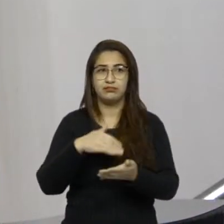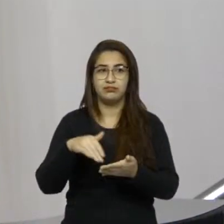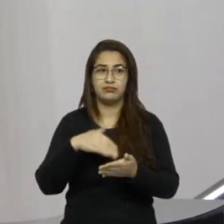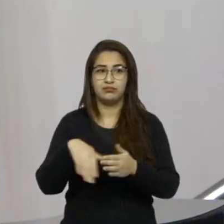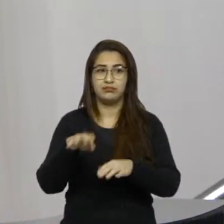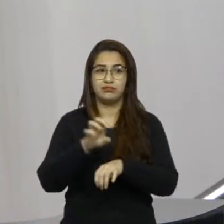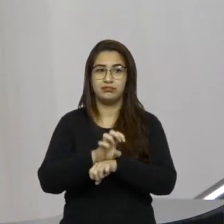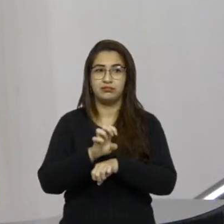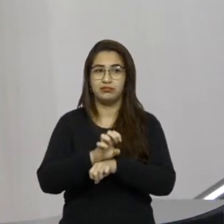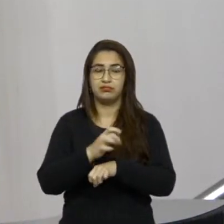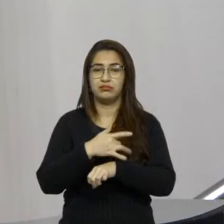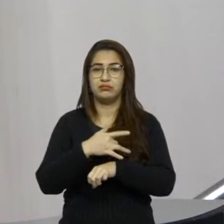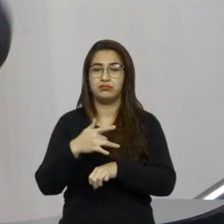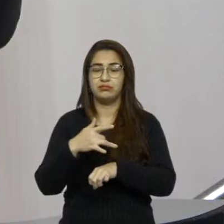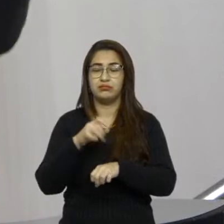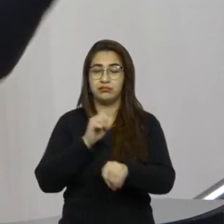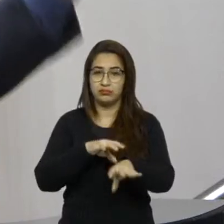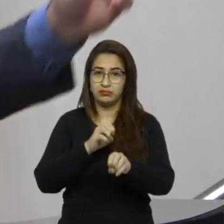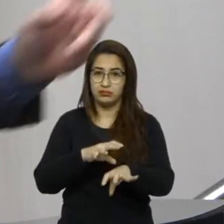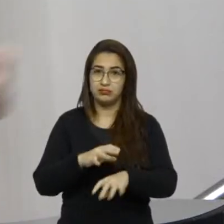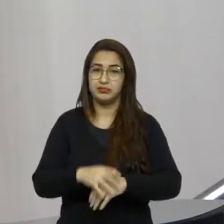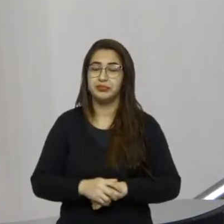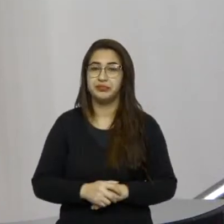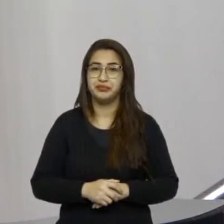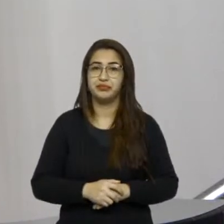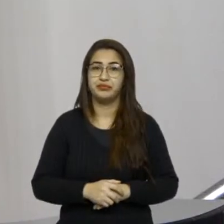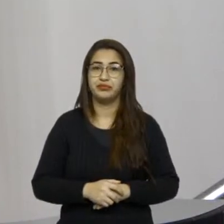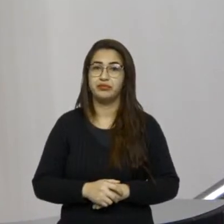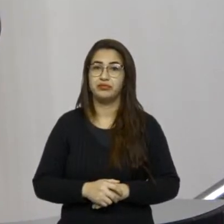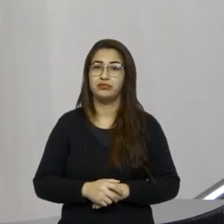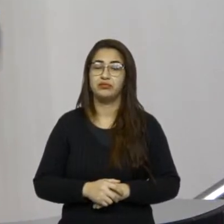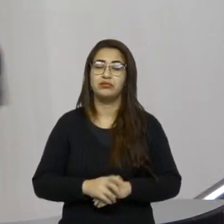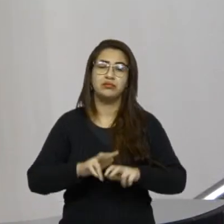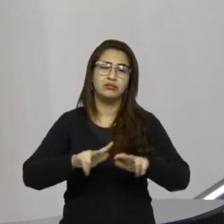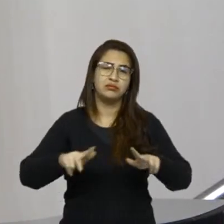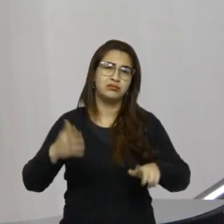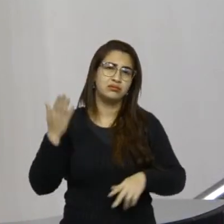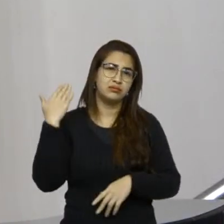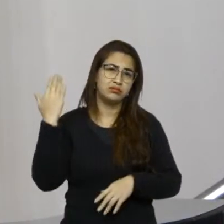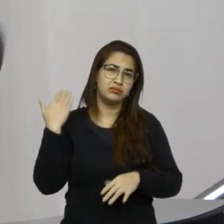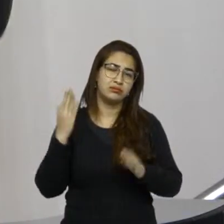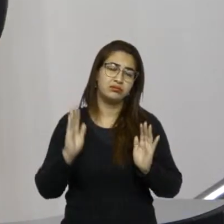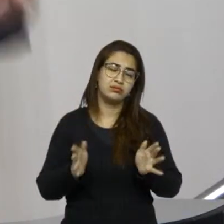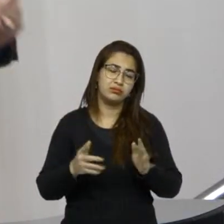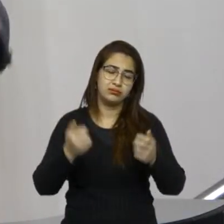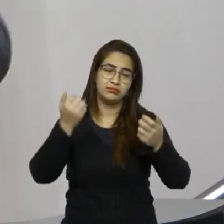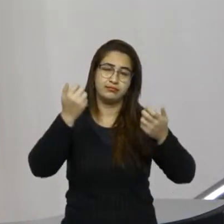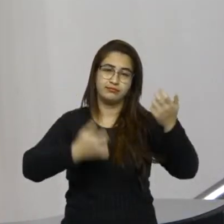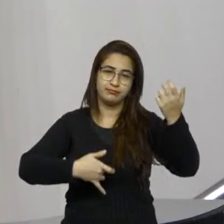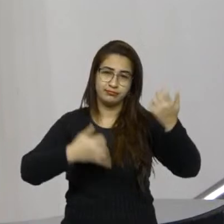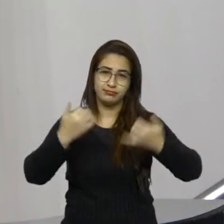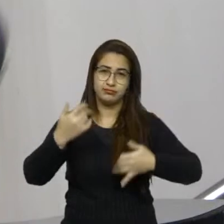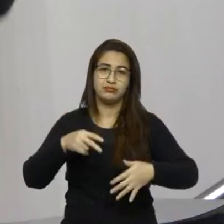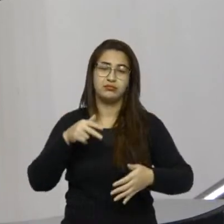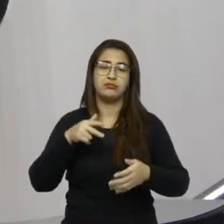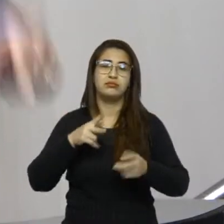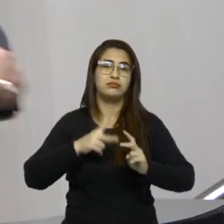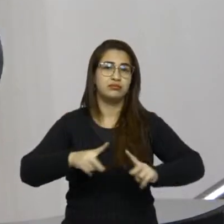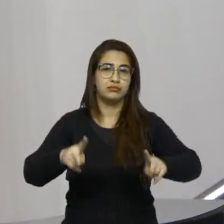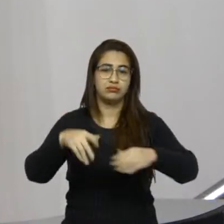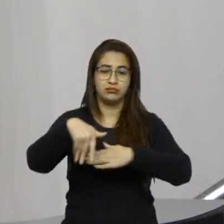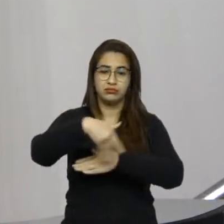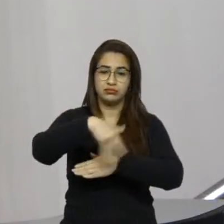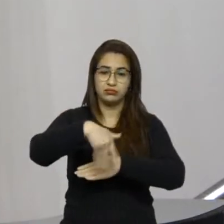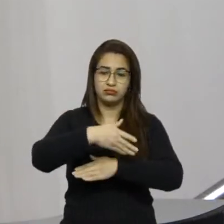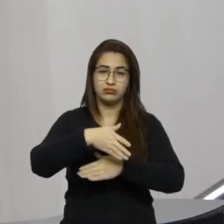vários educandários do nosso município. Trouxe vários aqui já em falas anteriores, em semanas anteriores aqui. Continuo com o pé na estrada, continuo percorrendo